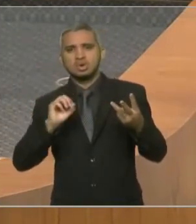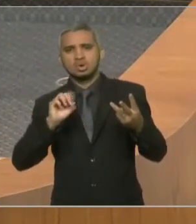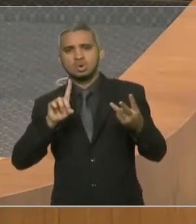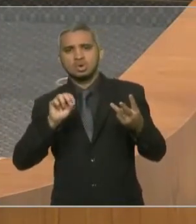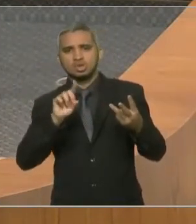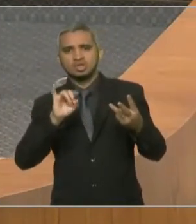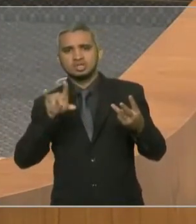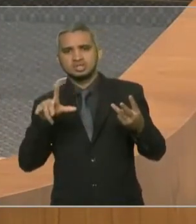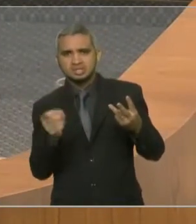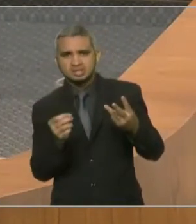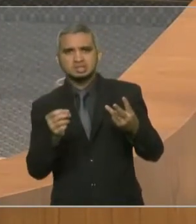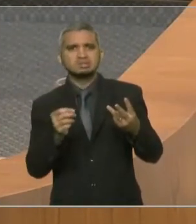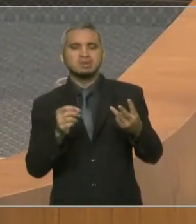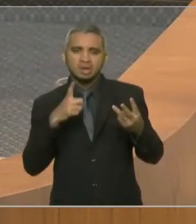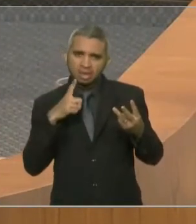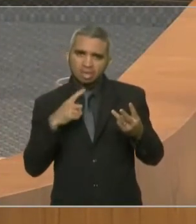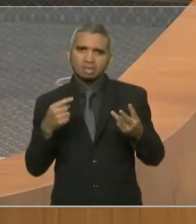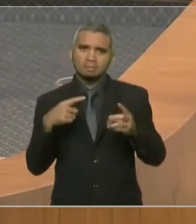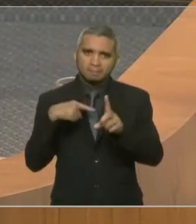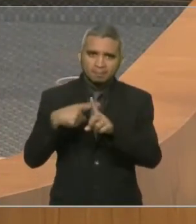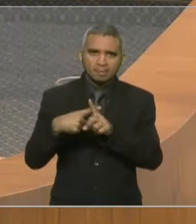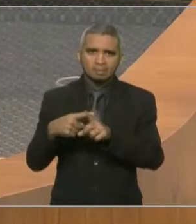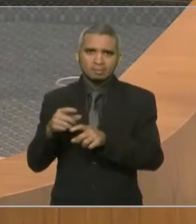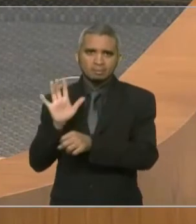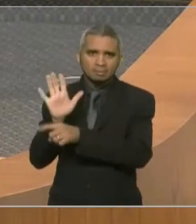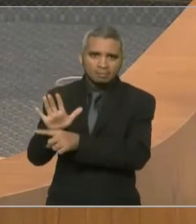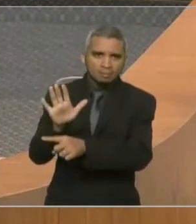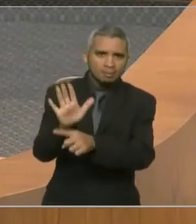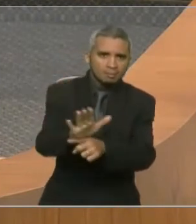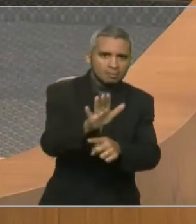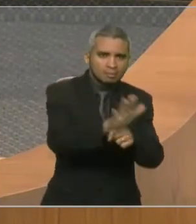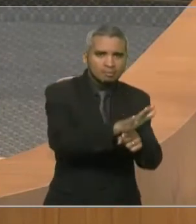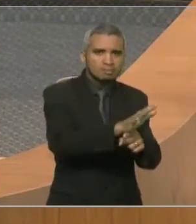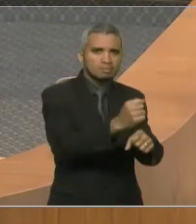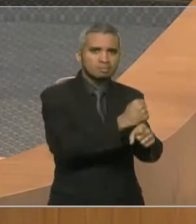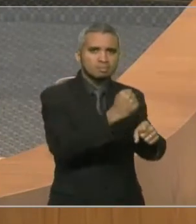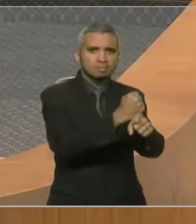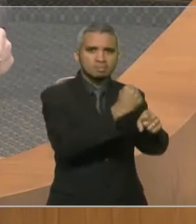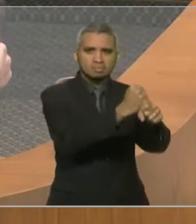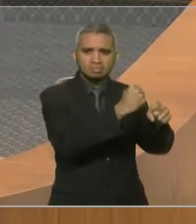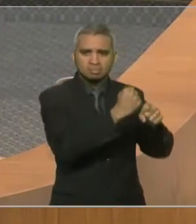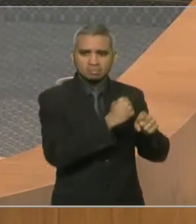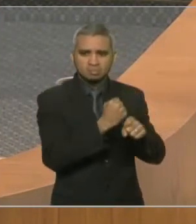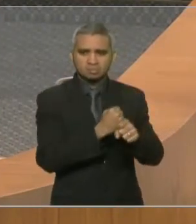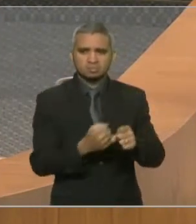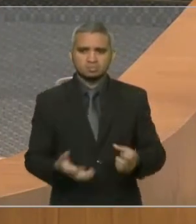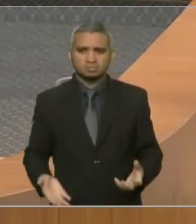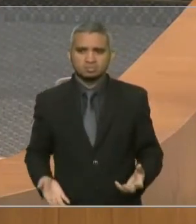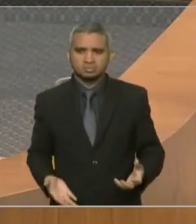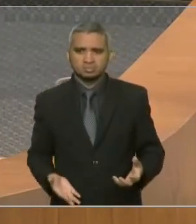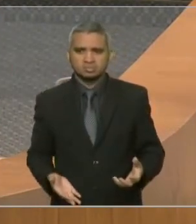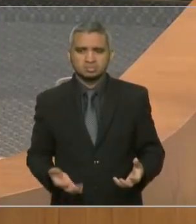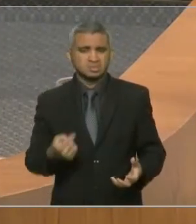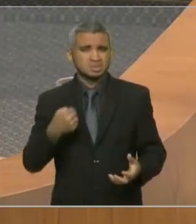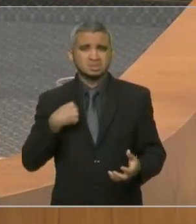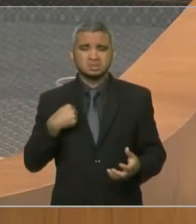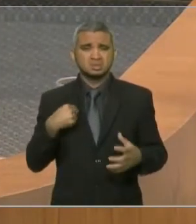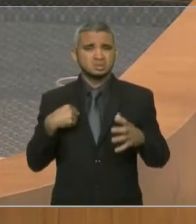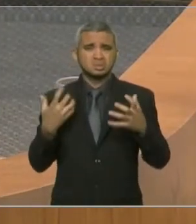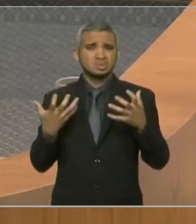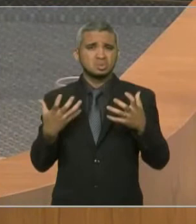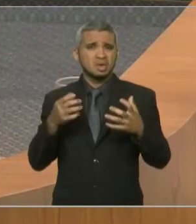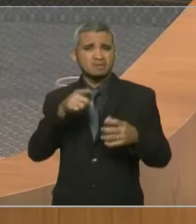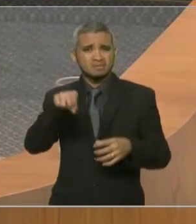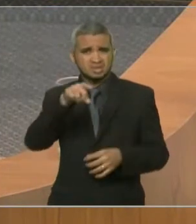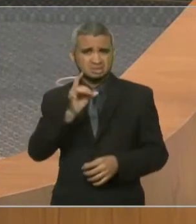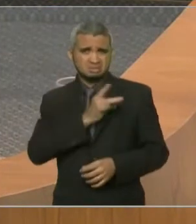precisa de tanto ajuda e de tanto apoio. Para finalizar, senhor presidente. Então, eu não quero, talvez estejam com